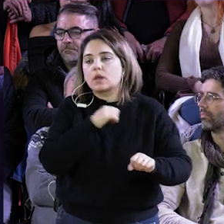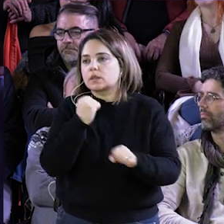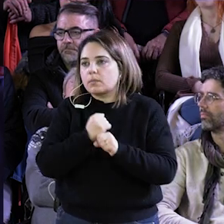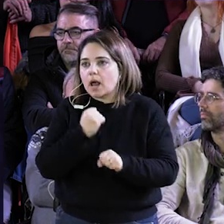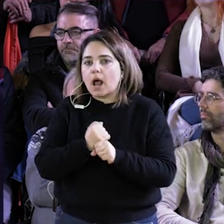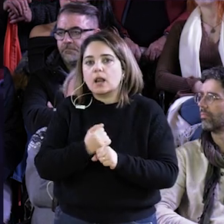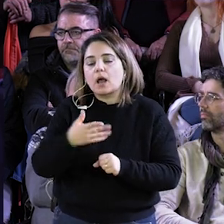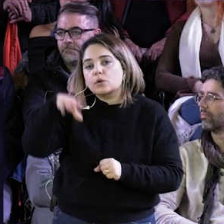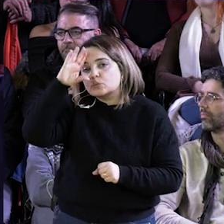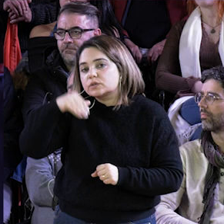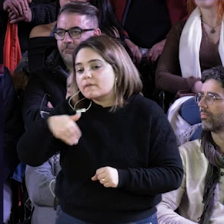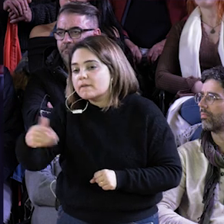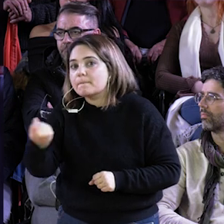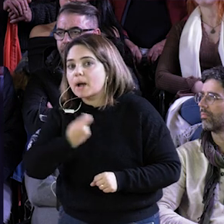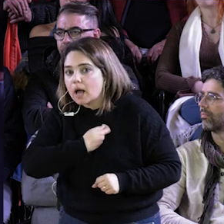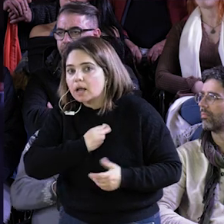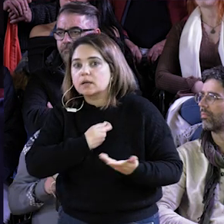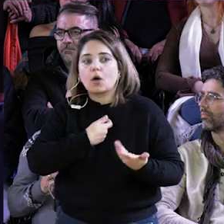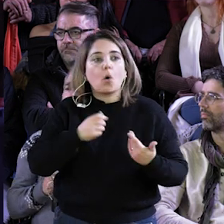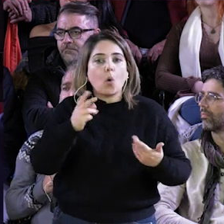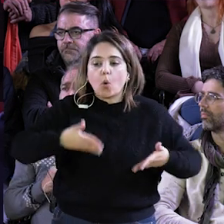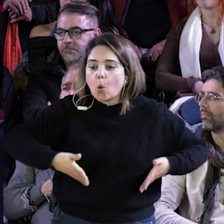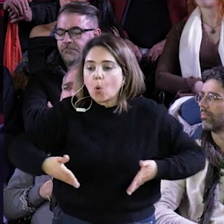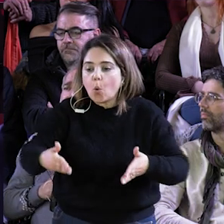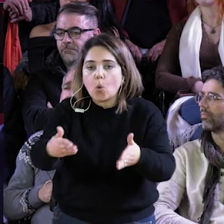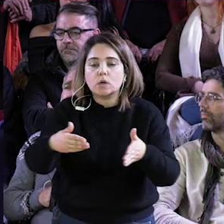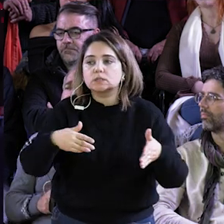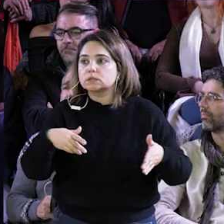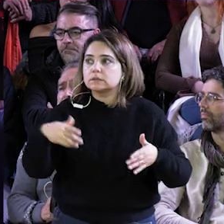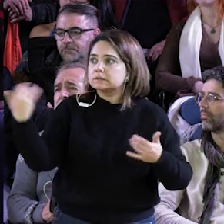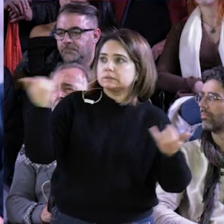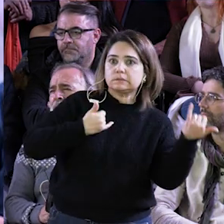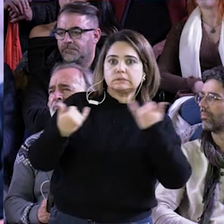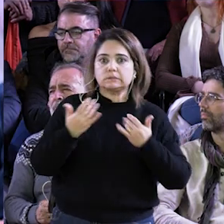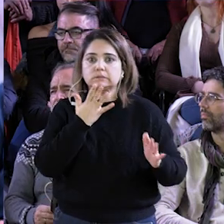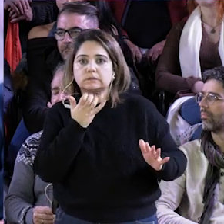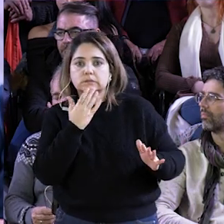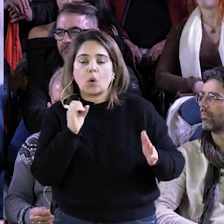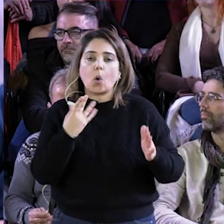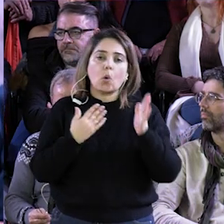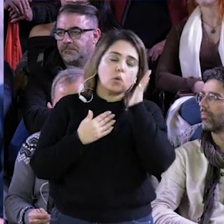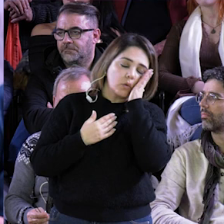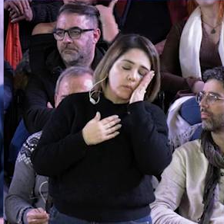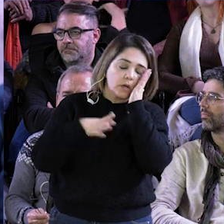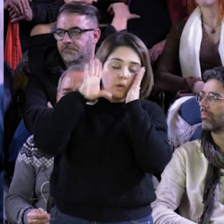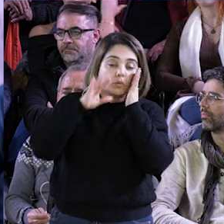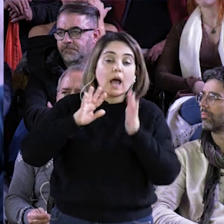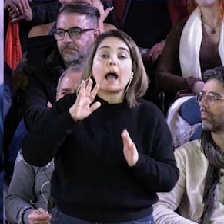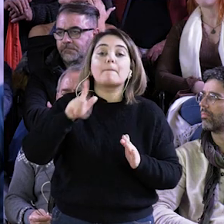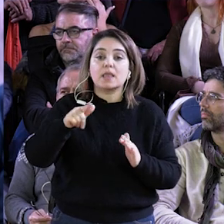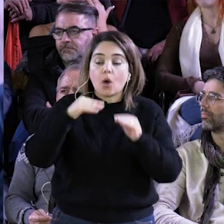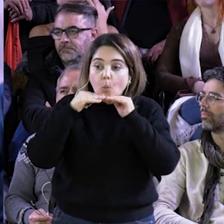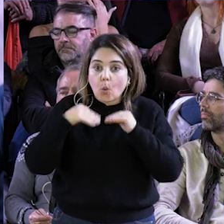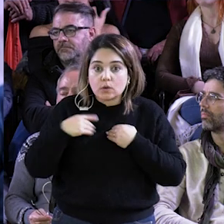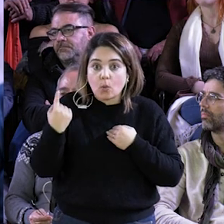sem saber se lhes vão pagar, em vez de andarem nas ruas sem saber se vão ser agredidos, ou de adormecerem sem saber se amanhã terão ainda um quarto,